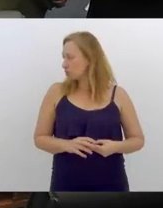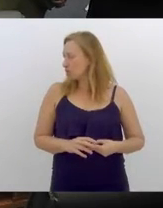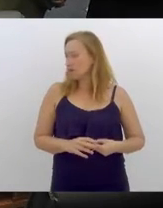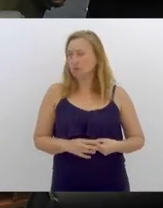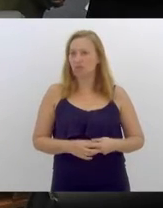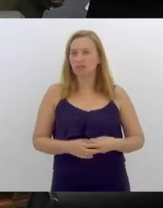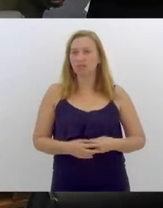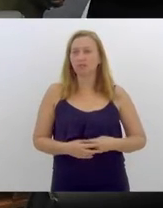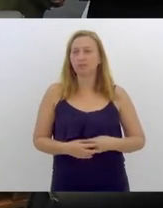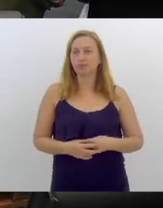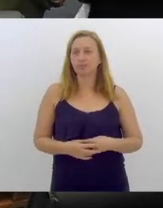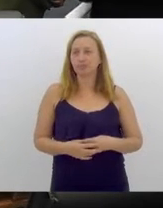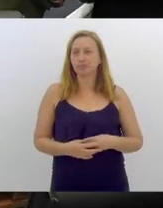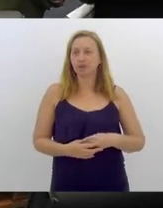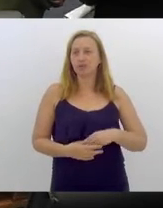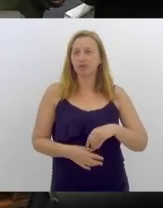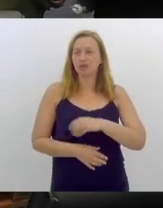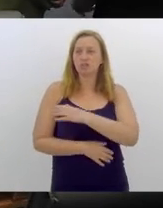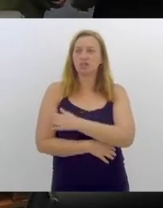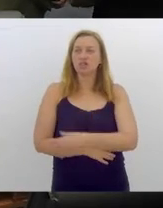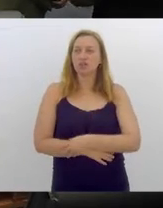senhora presidente